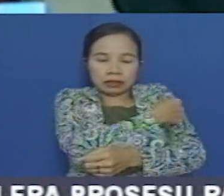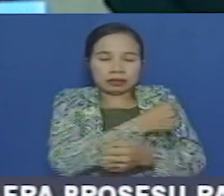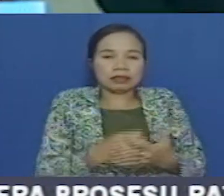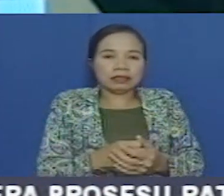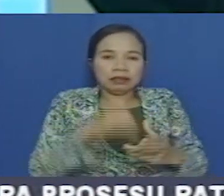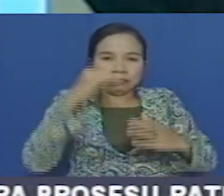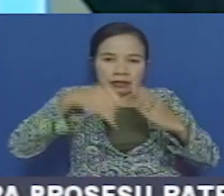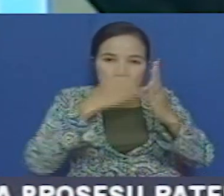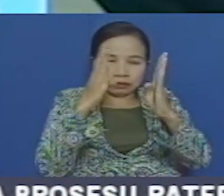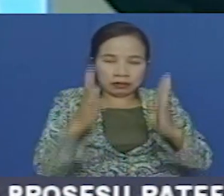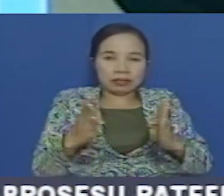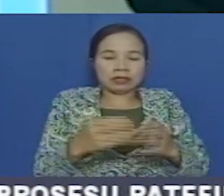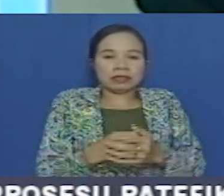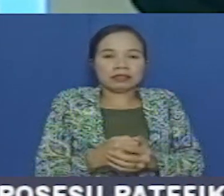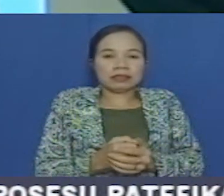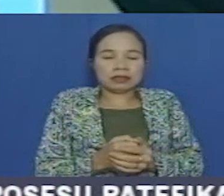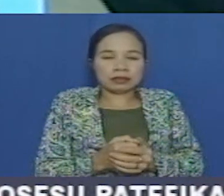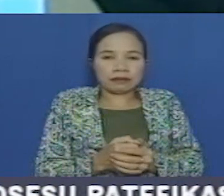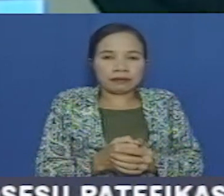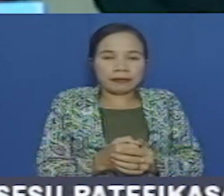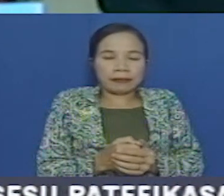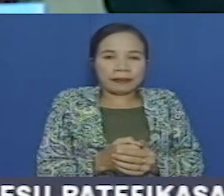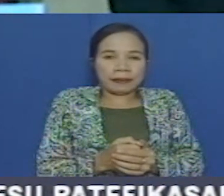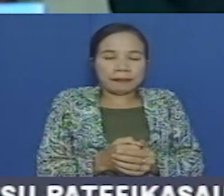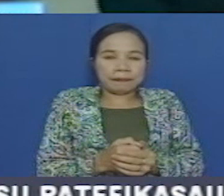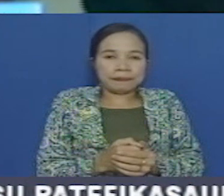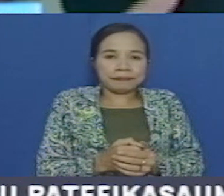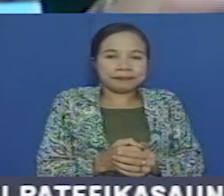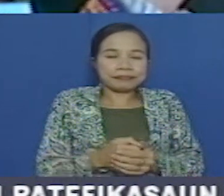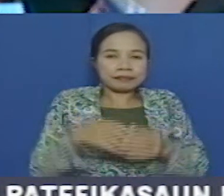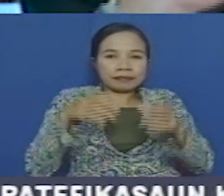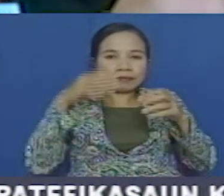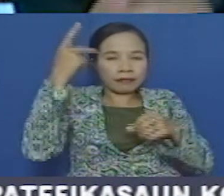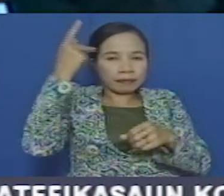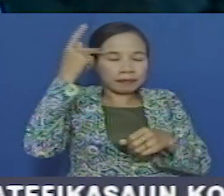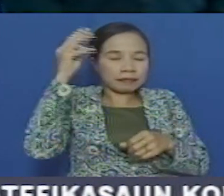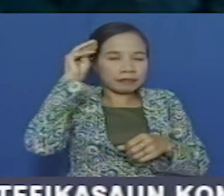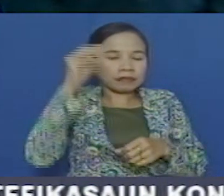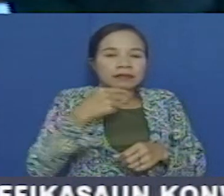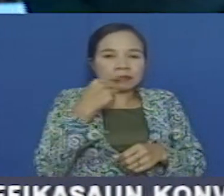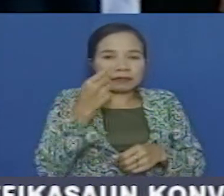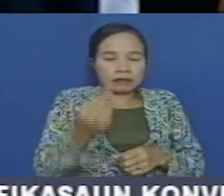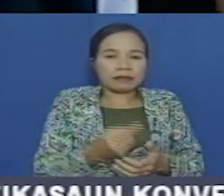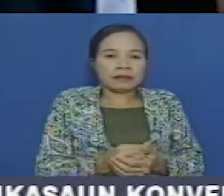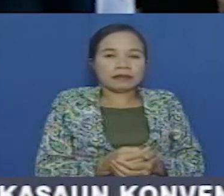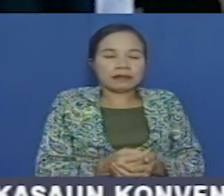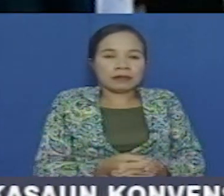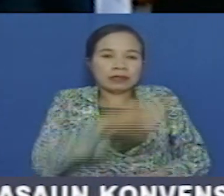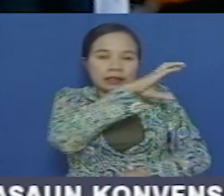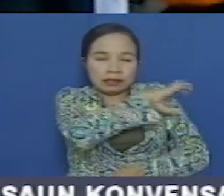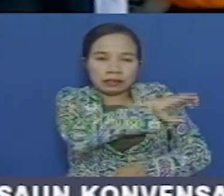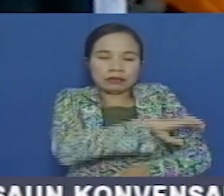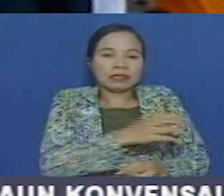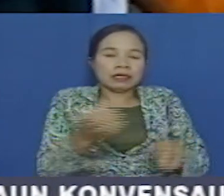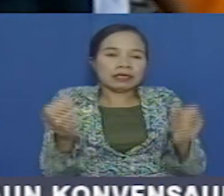Ba jornalista Sira iha palasu presidensial bairu pite, chefe governo ta urmatan rua kaktuir, autoridade segurança captura